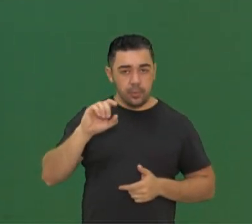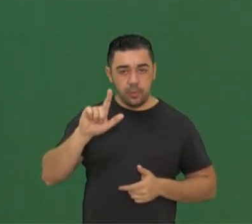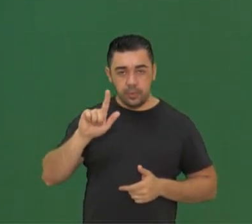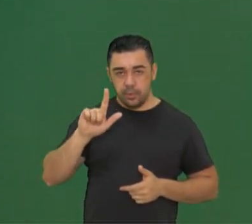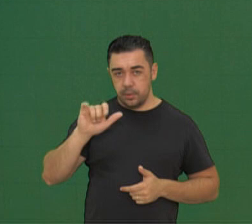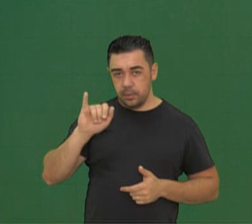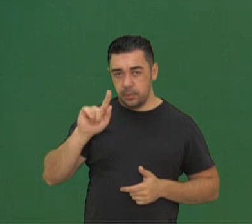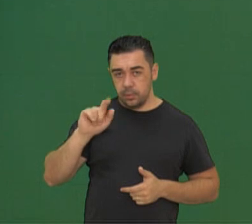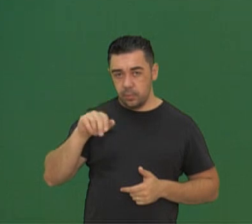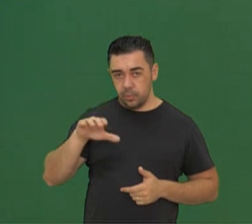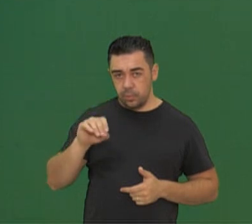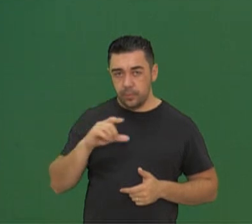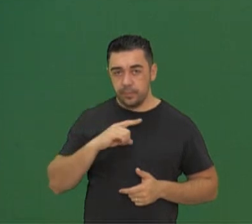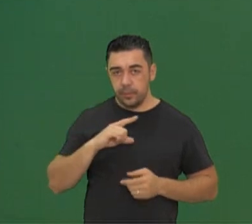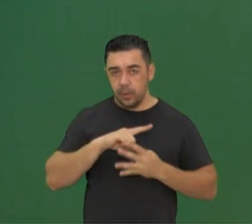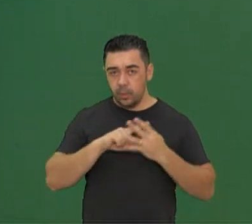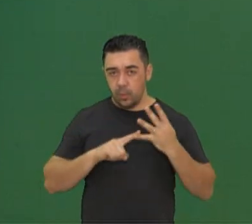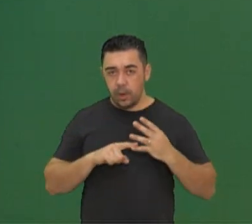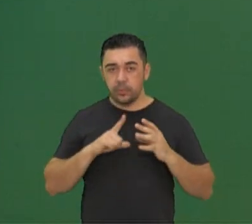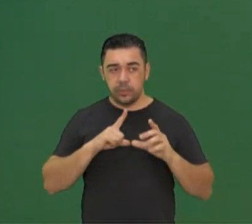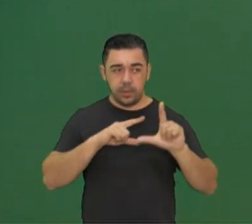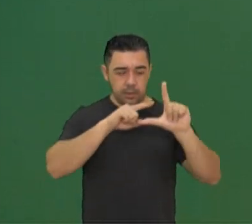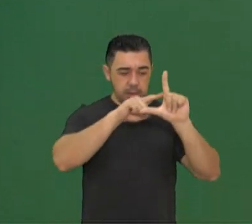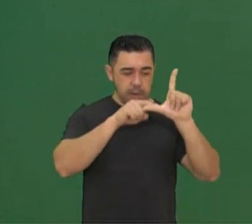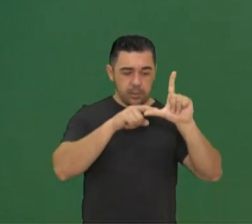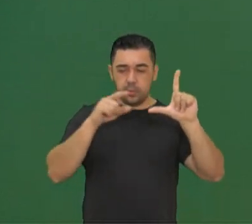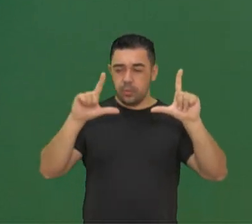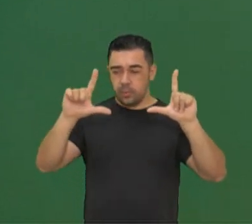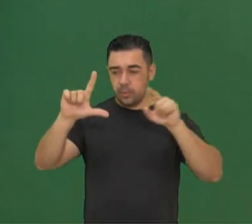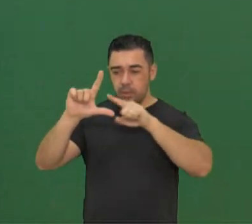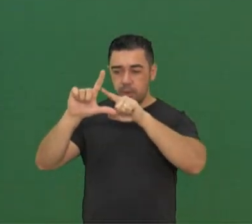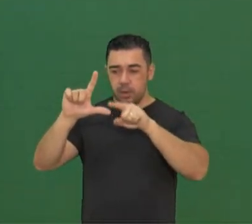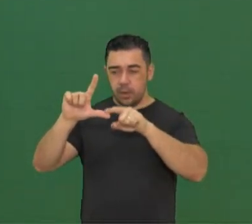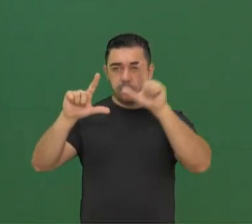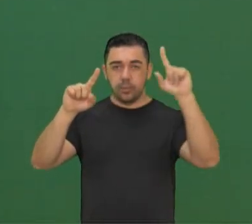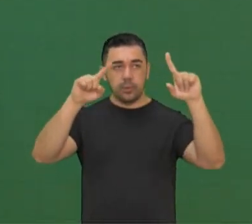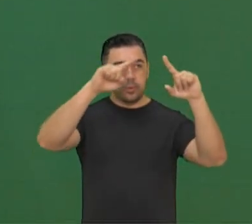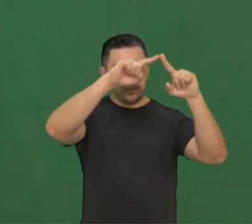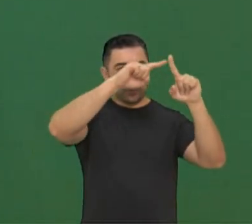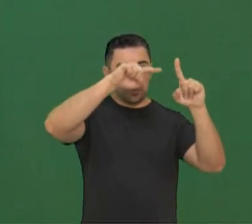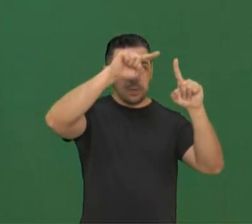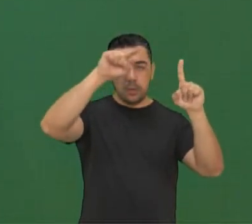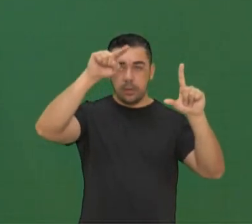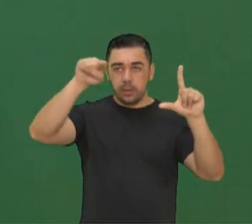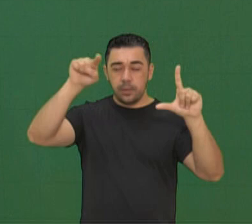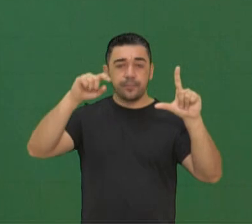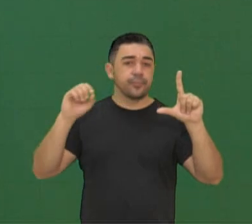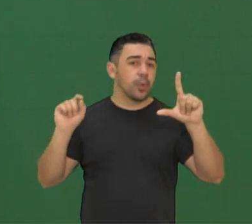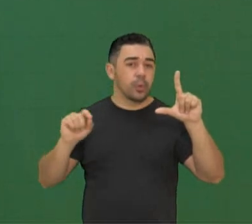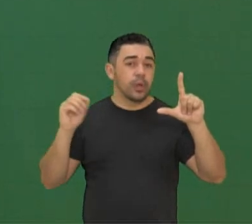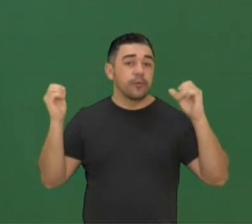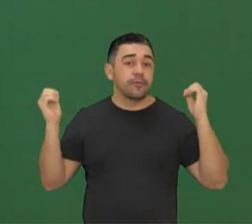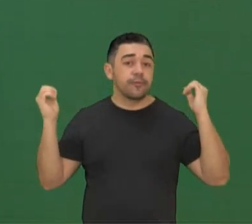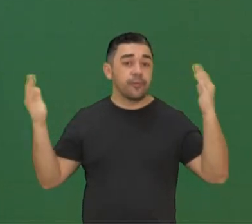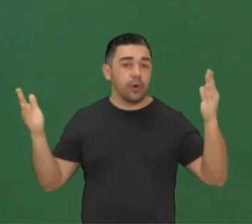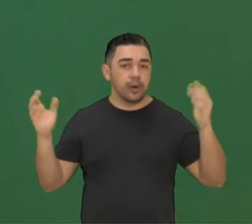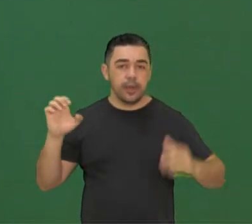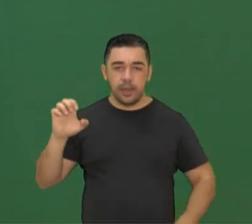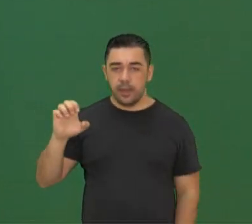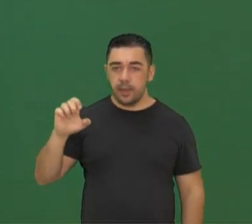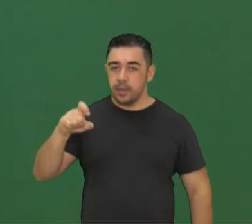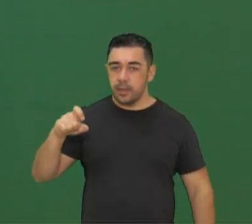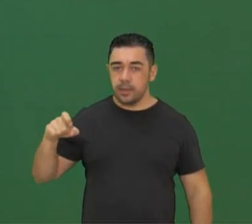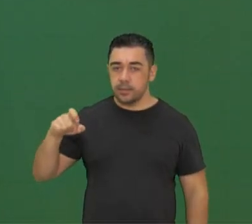meu polígono, é natural que eu tenha 4 ângulos internos. E daí o ângulo externo. A definição de ângulo externo é